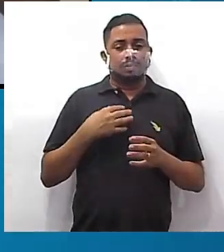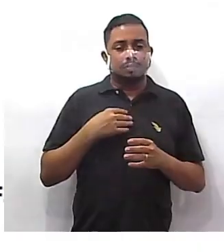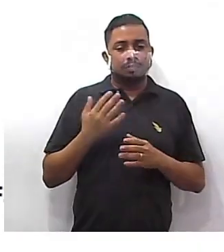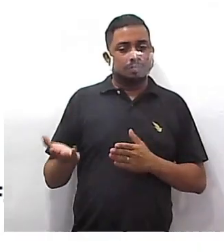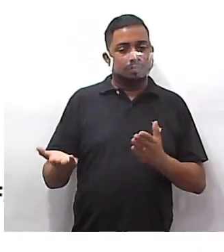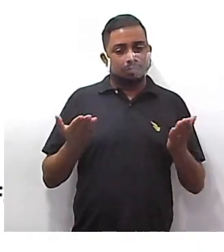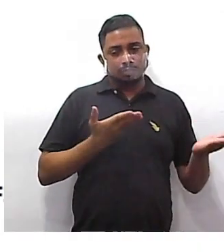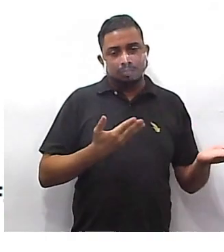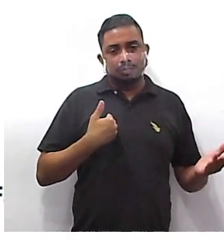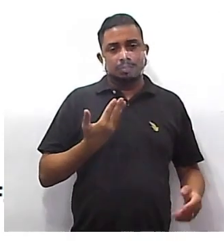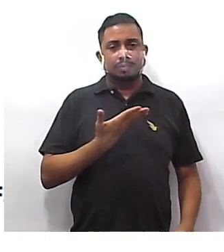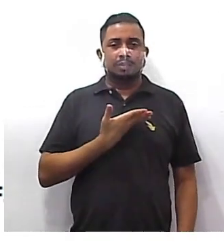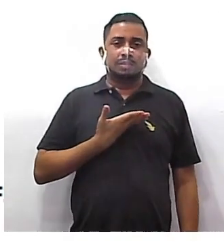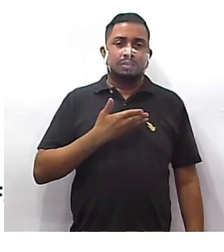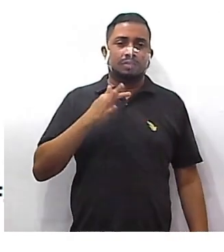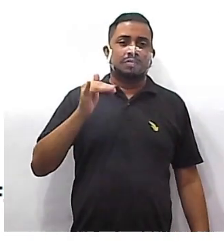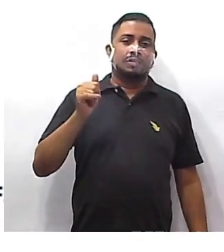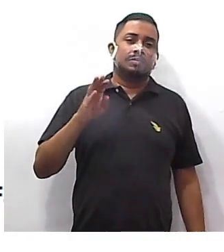amiga Fabiana.